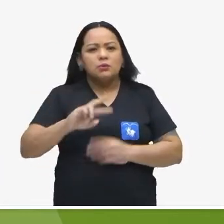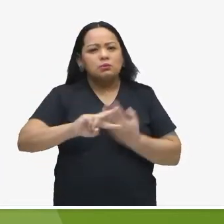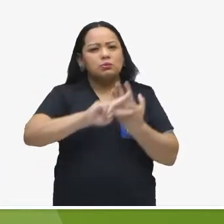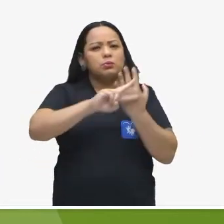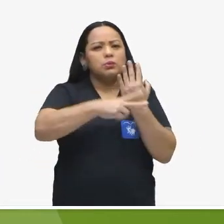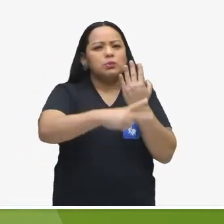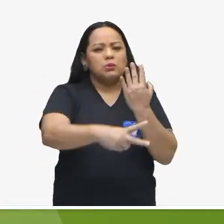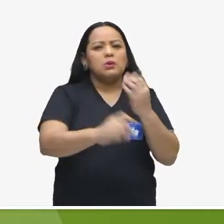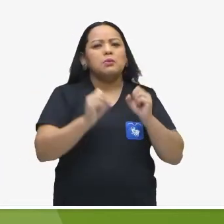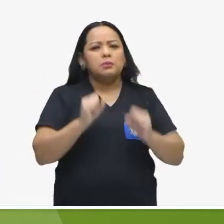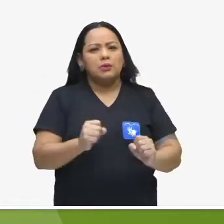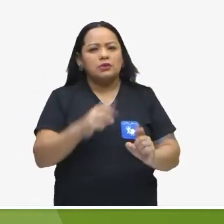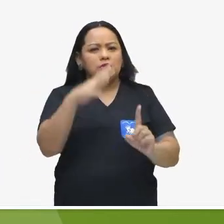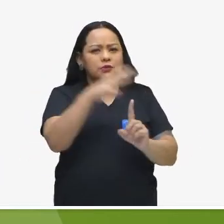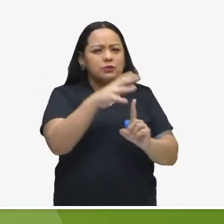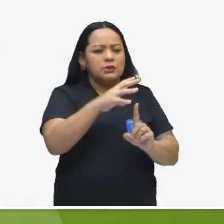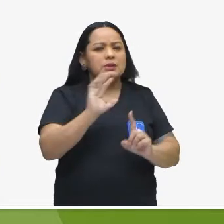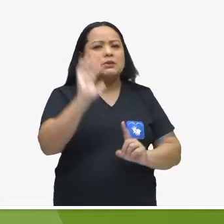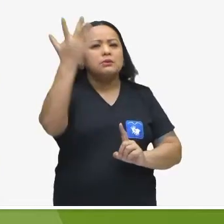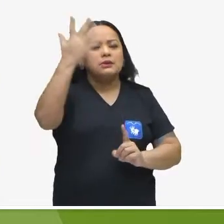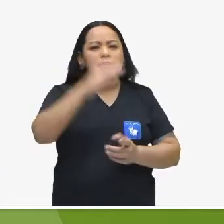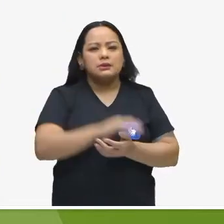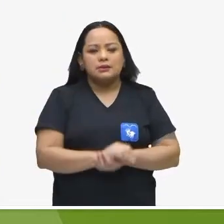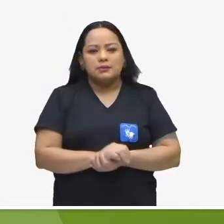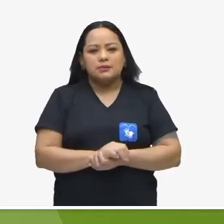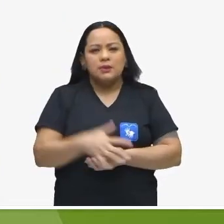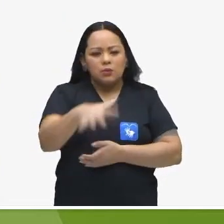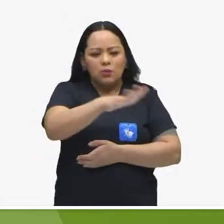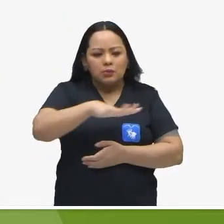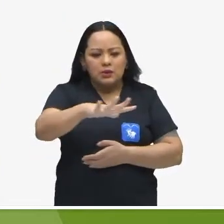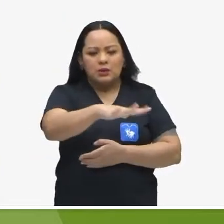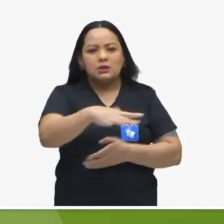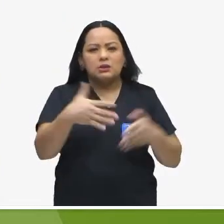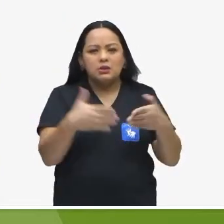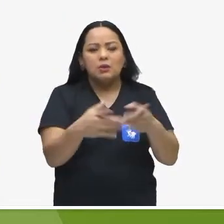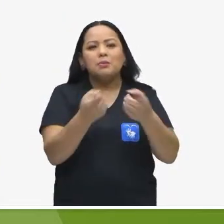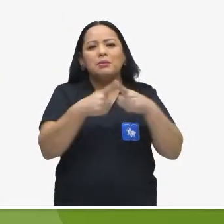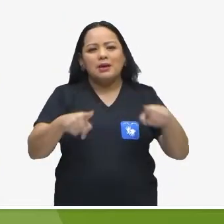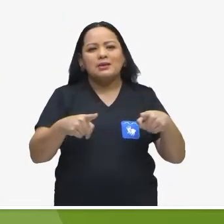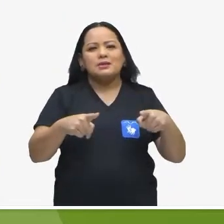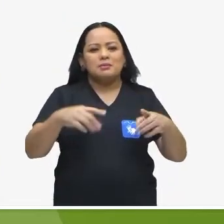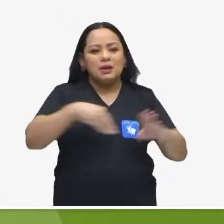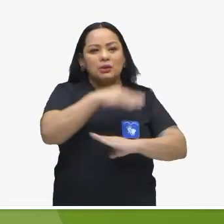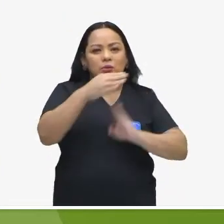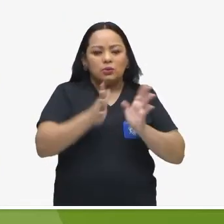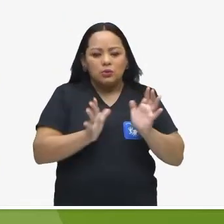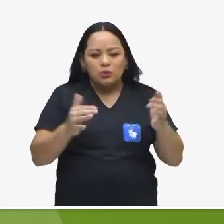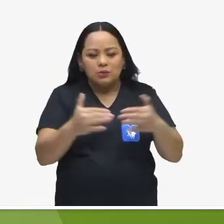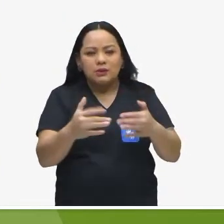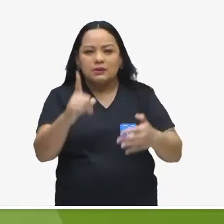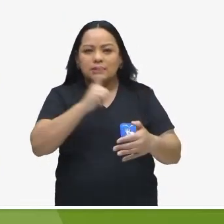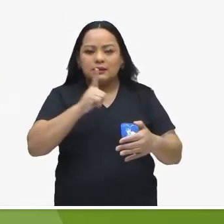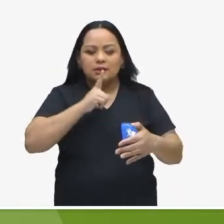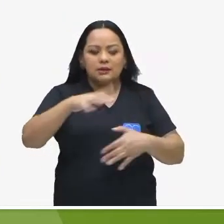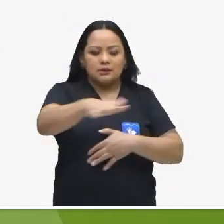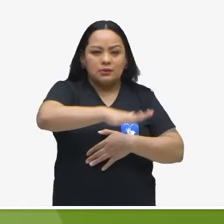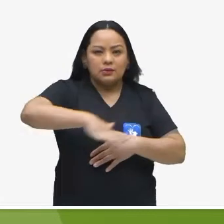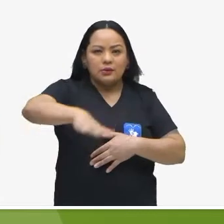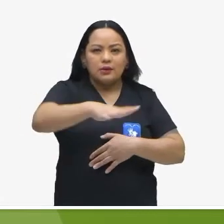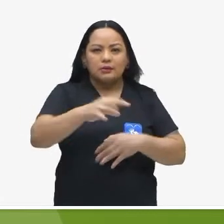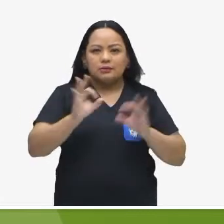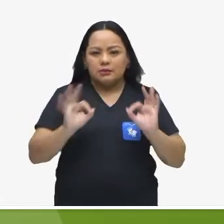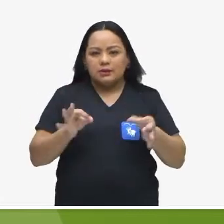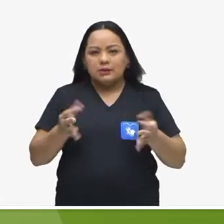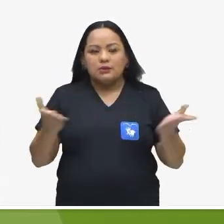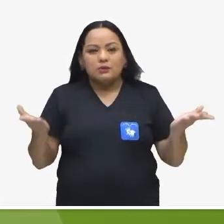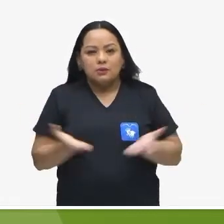que podem acontecer, não só no ambiente, para a comunidade que pode existir ali, certo? E